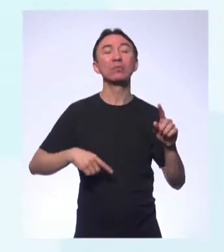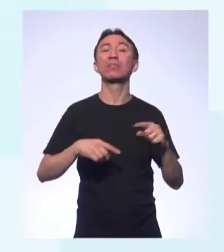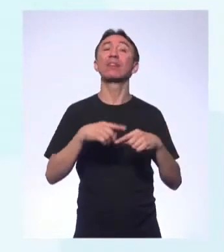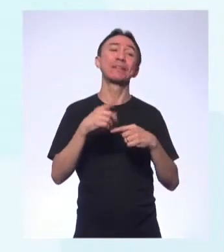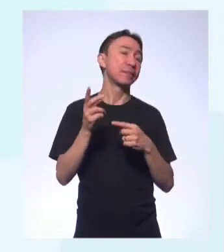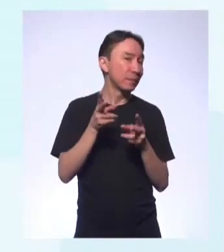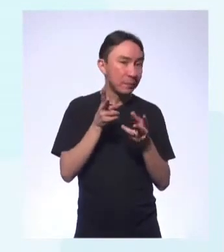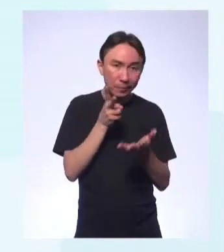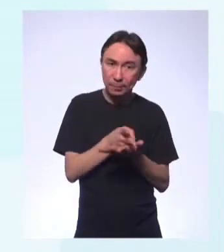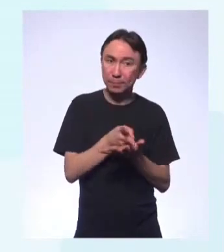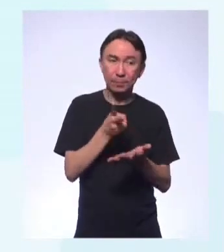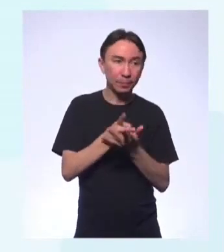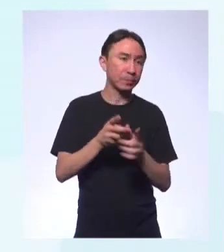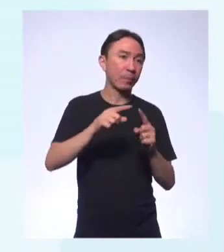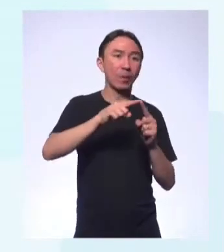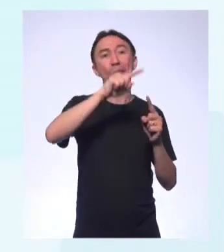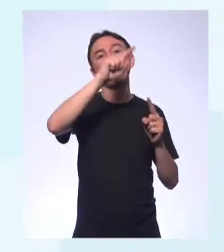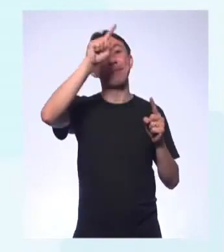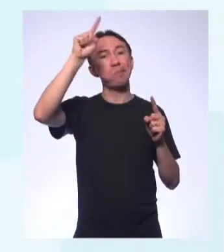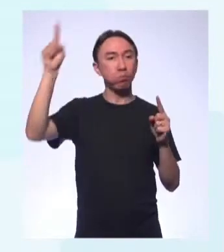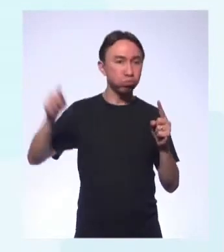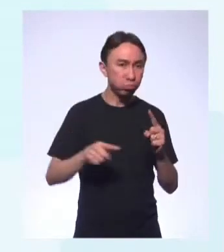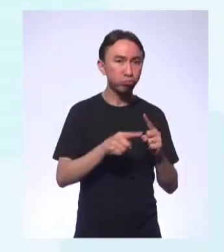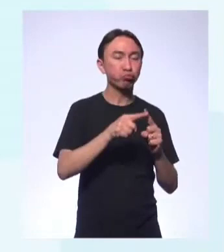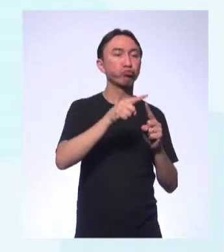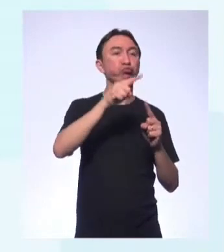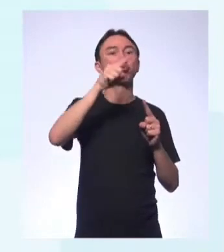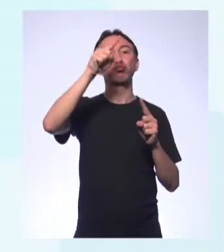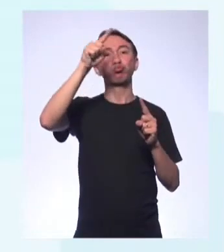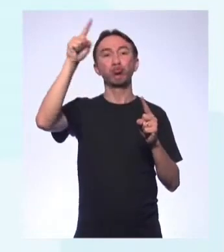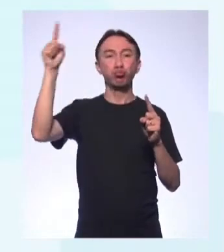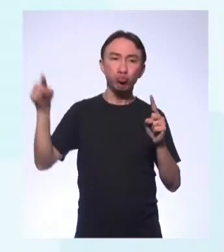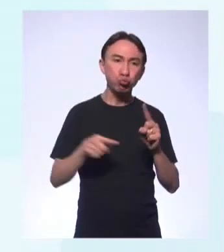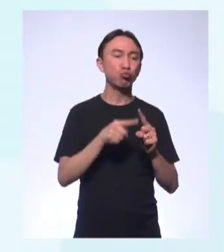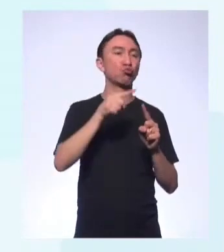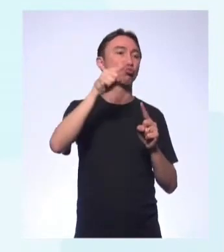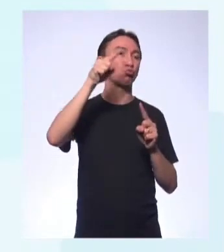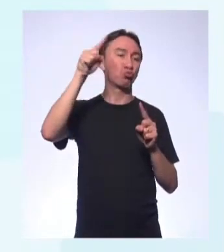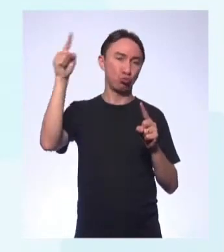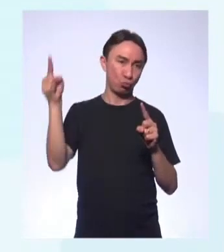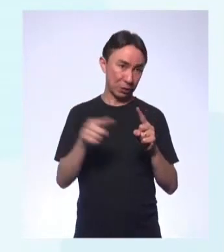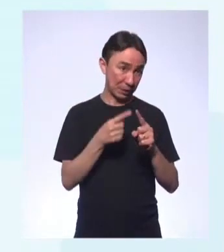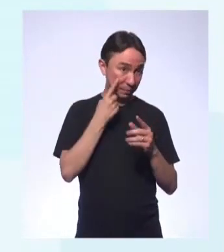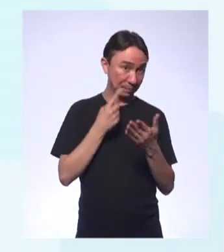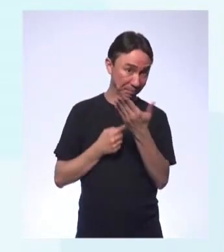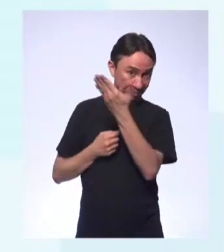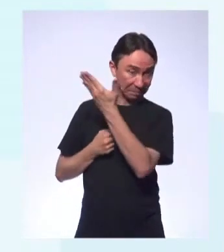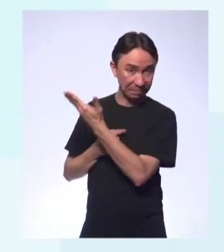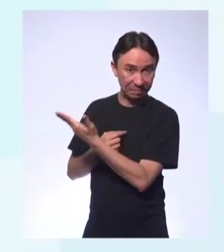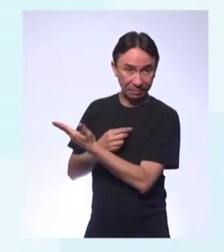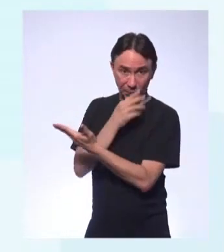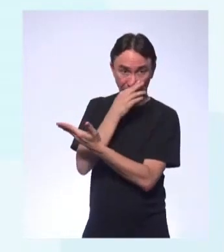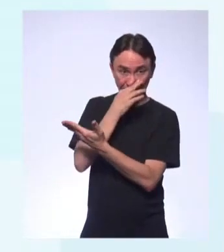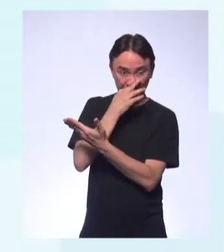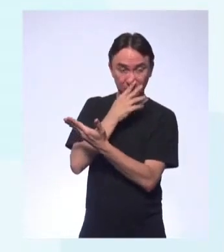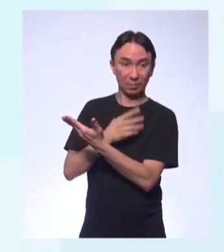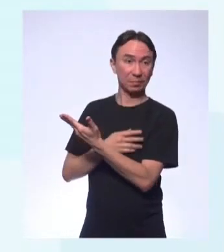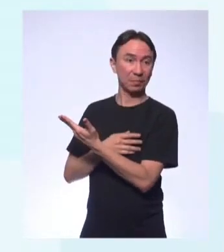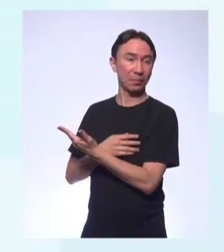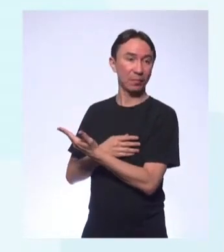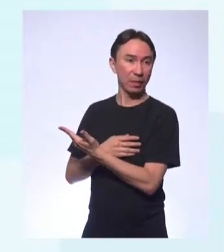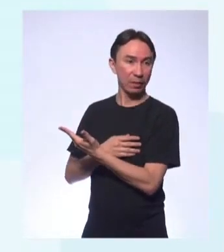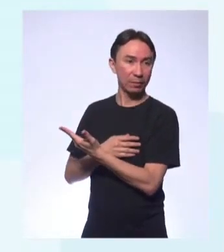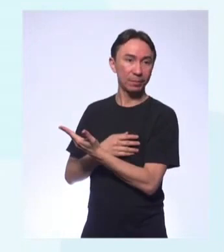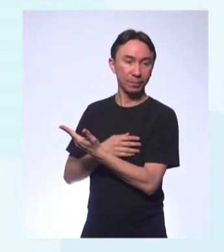temos aqui o esqueminha, né, que demonstra o ciclo da água. Se vocês observarem, nós temos aí a água